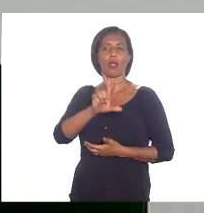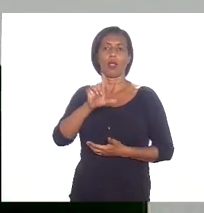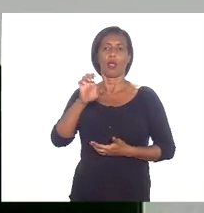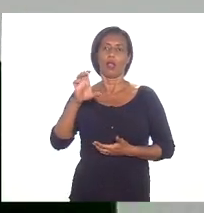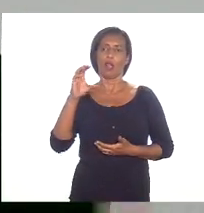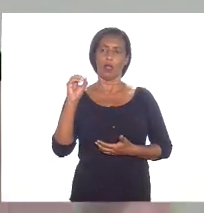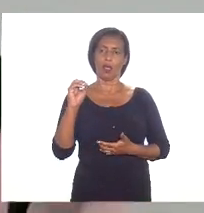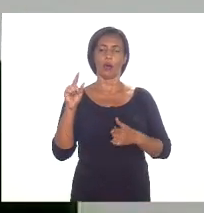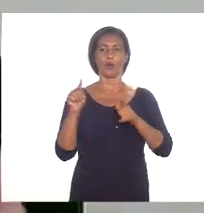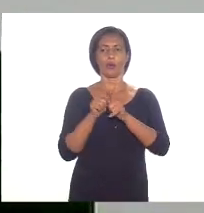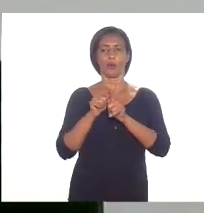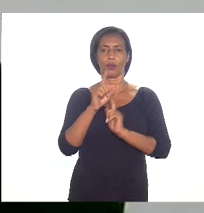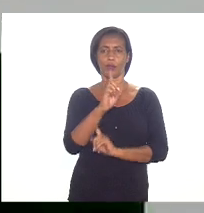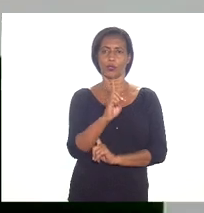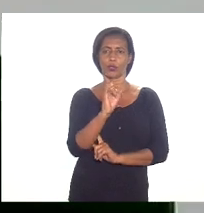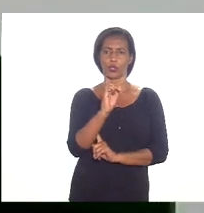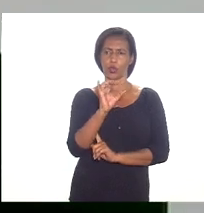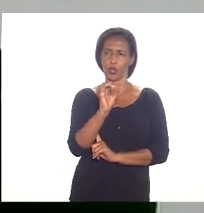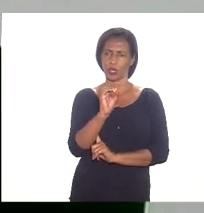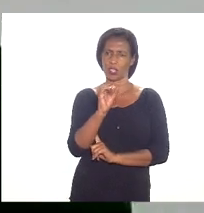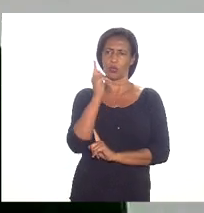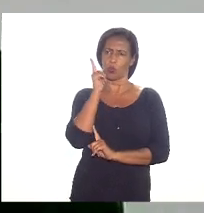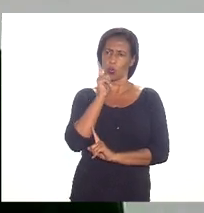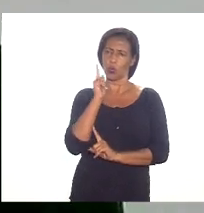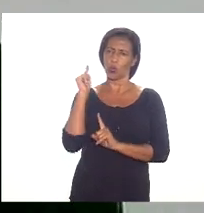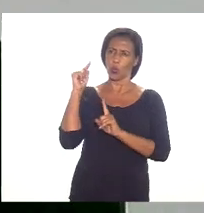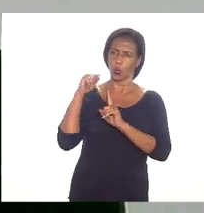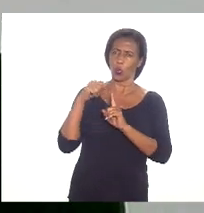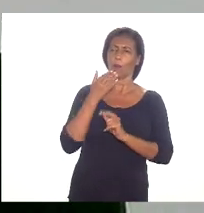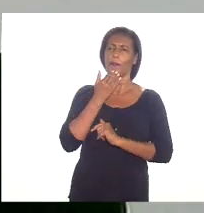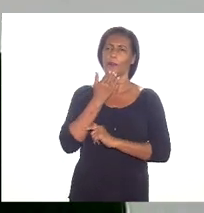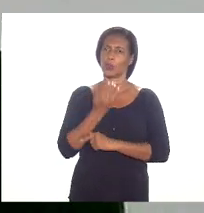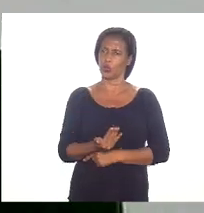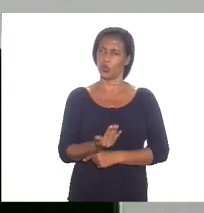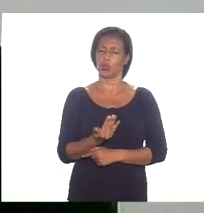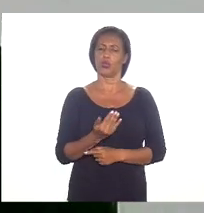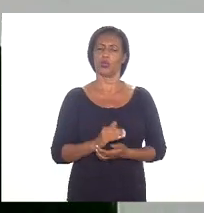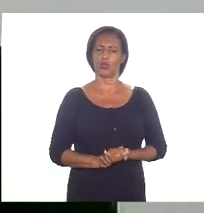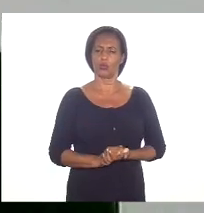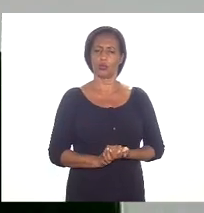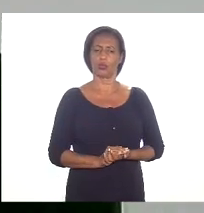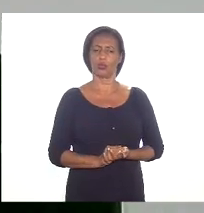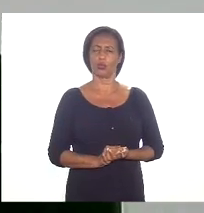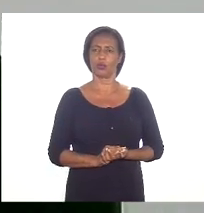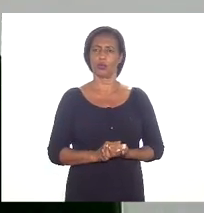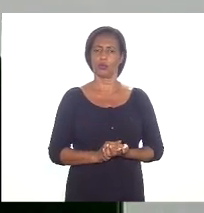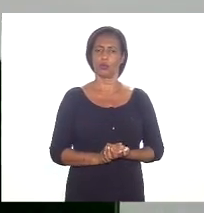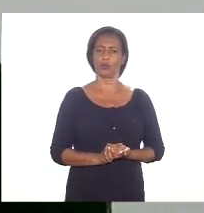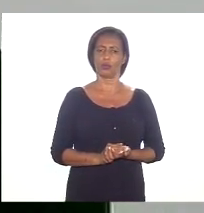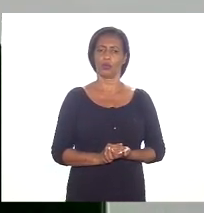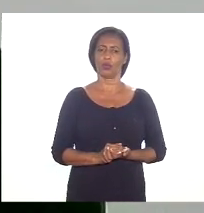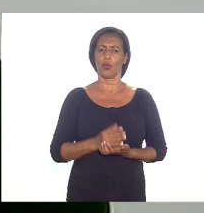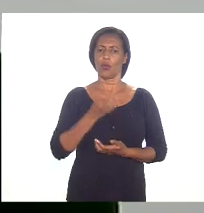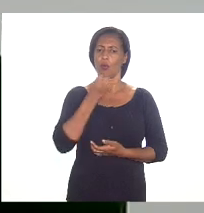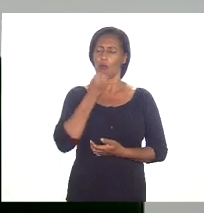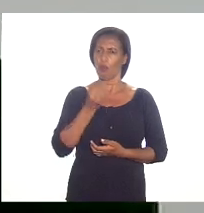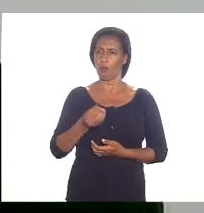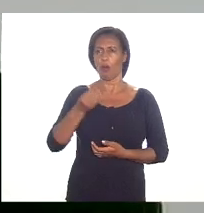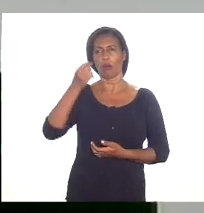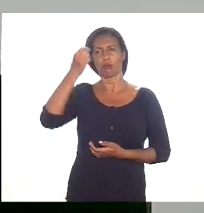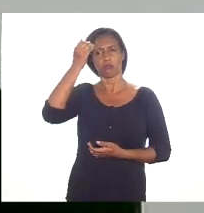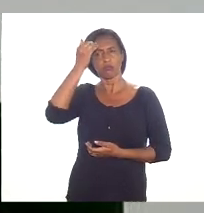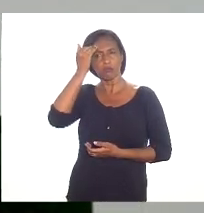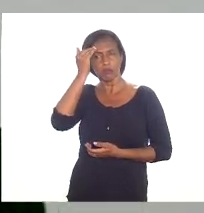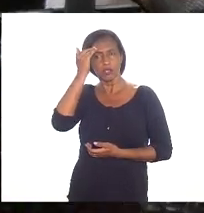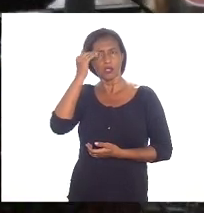deputado Dionísio Lins por terem alcançado a nosso pedido e por intercessão de Vossa Excelência um bom consenso nesse importante